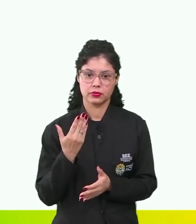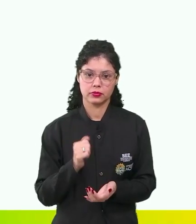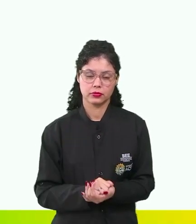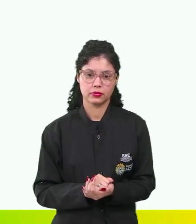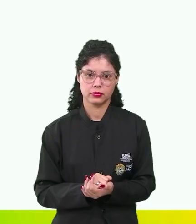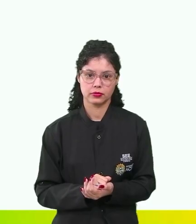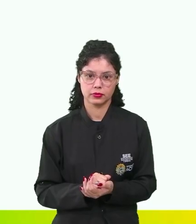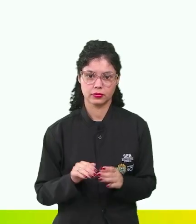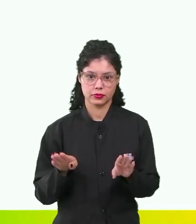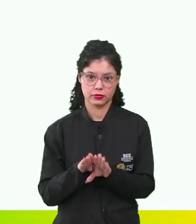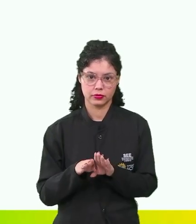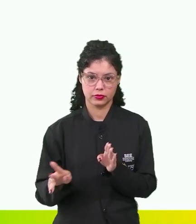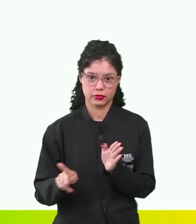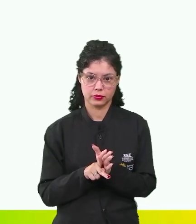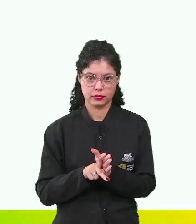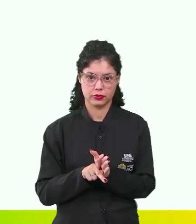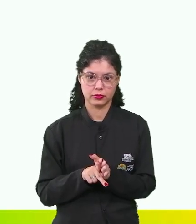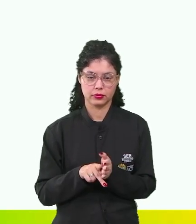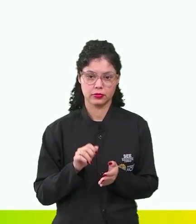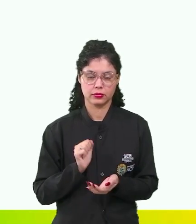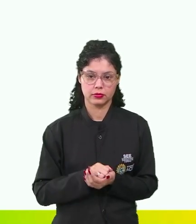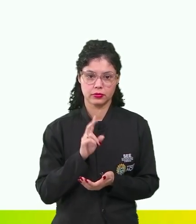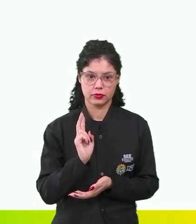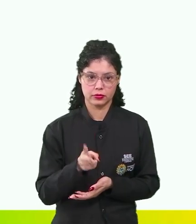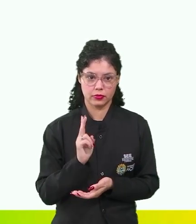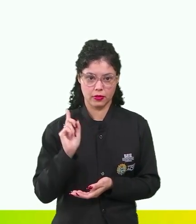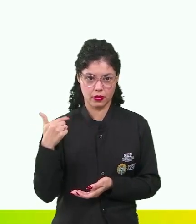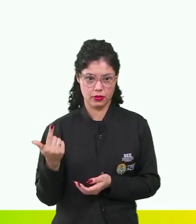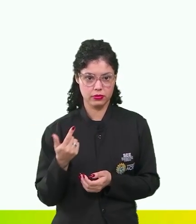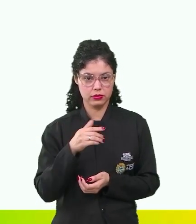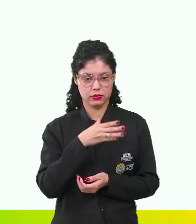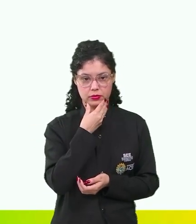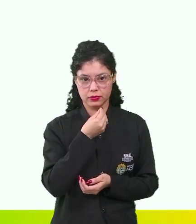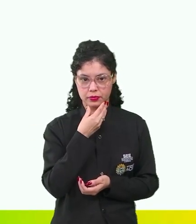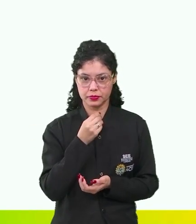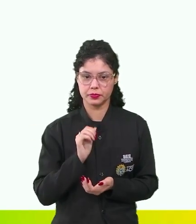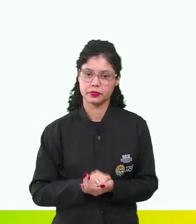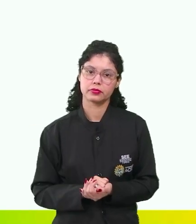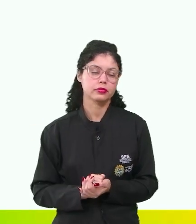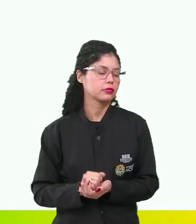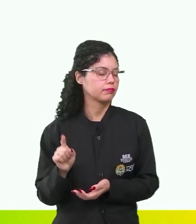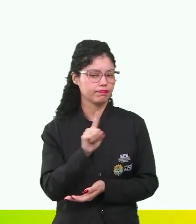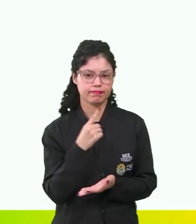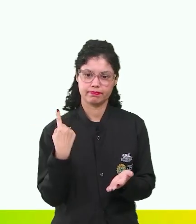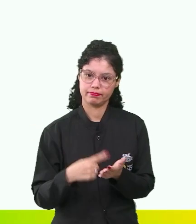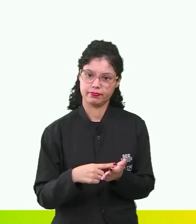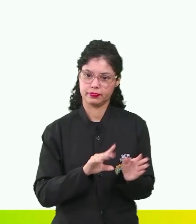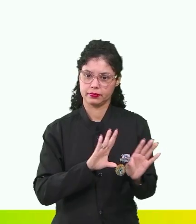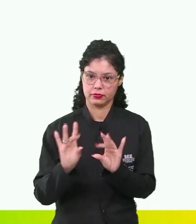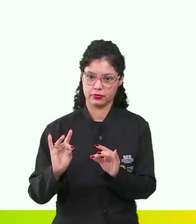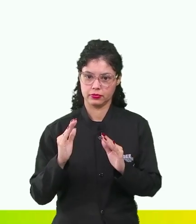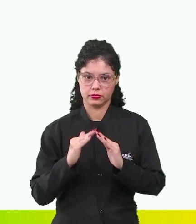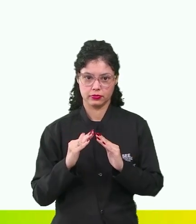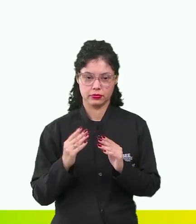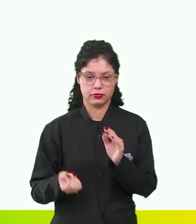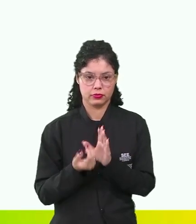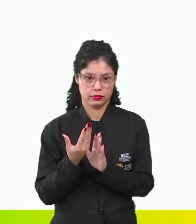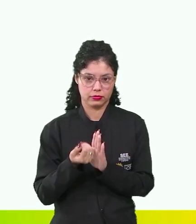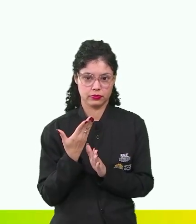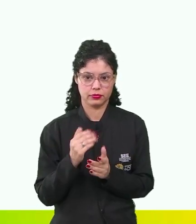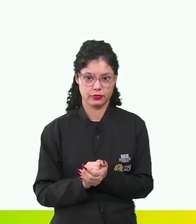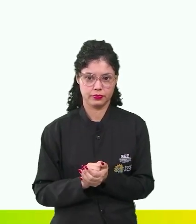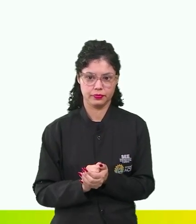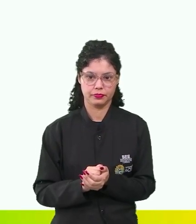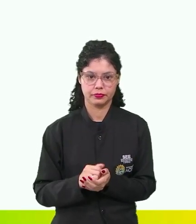ao produto que cria, a si mesmo e aos outros homens. Então ele não leva para casa aquilo que ele produz e